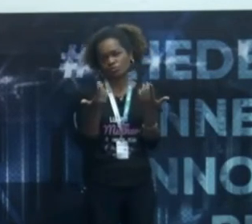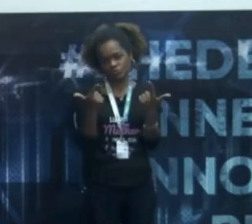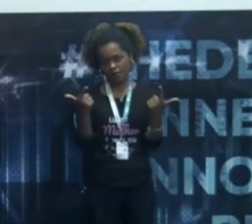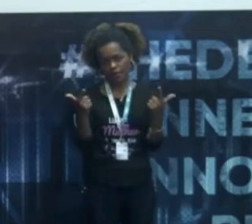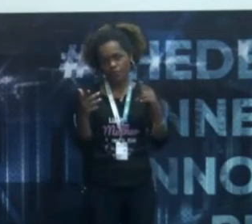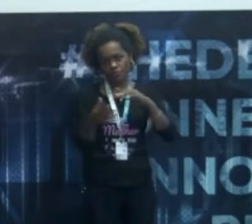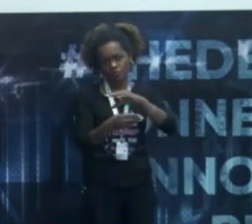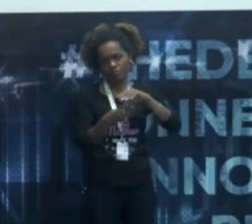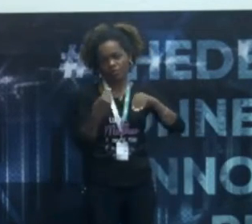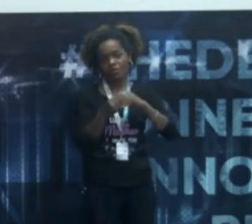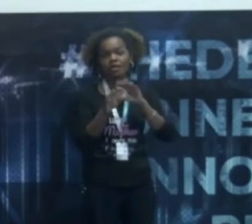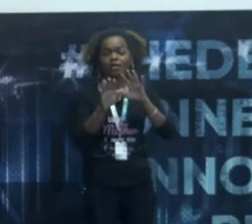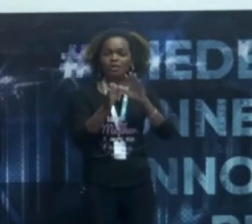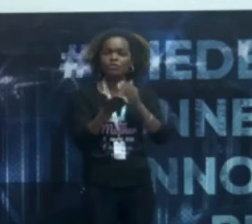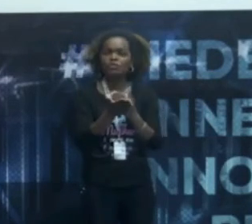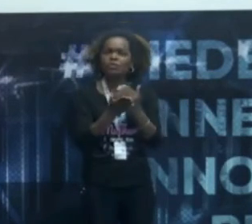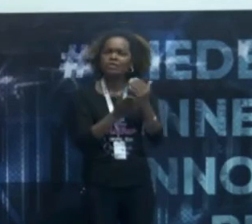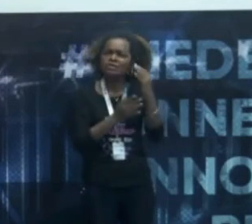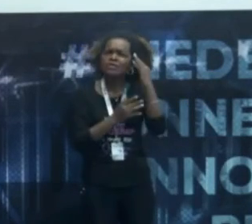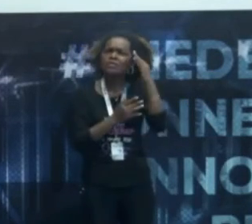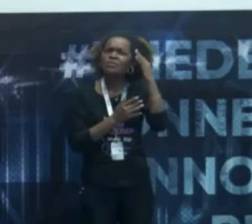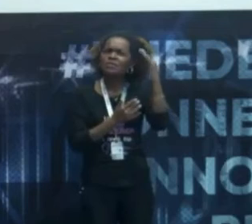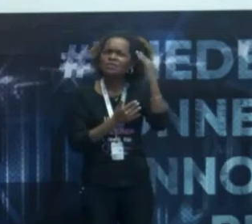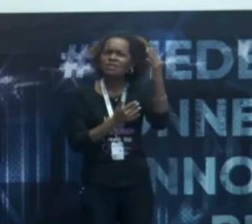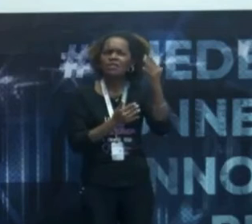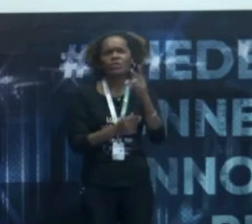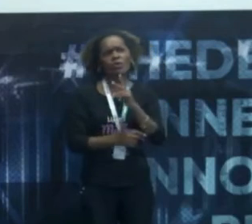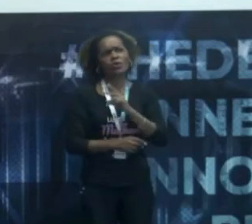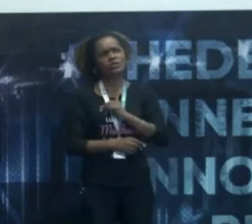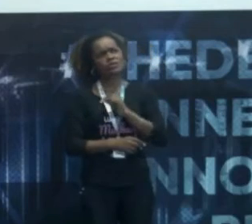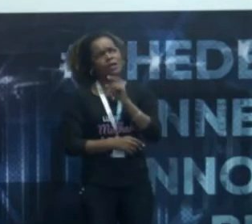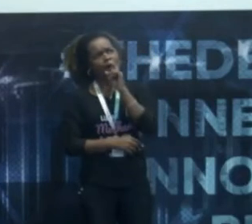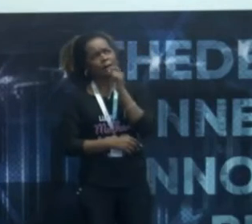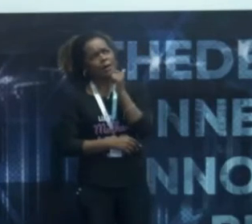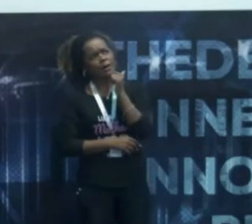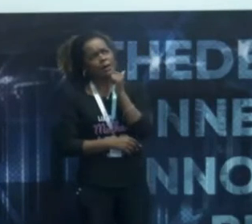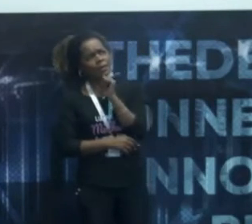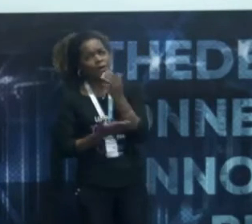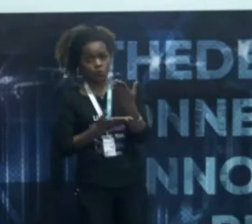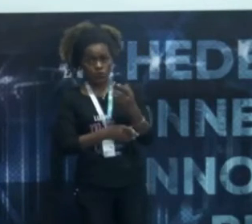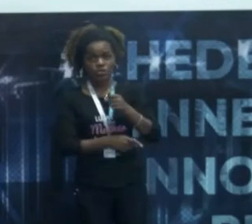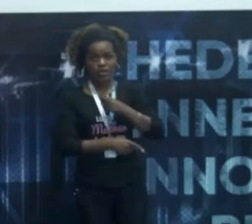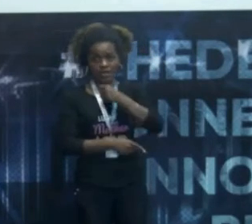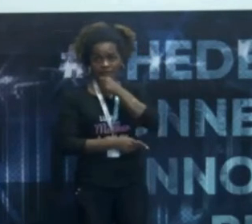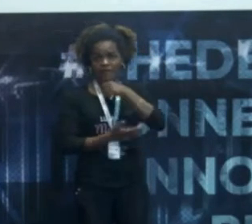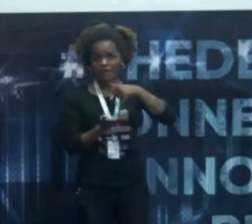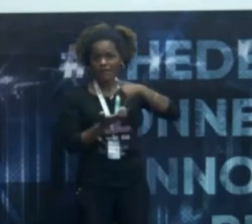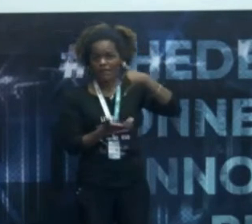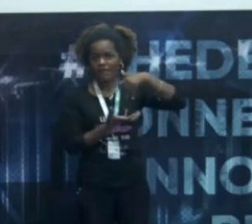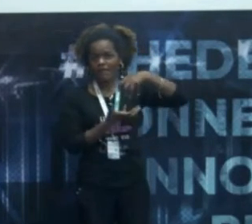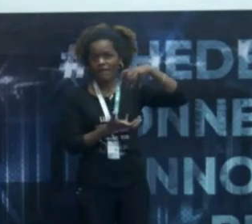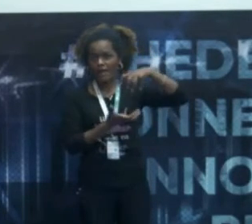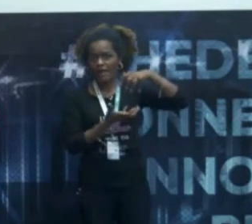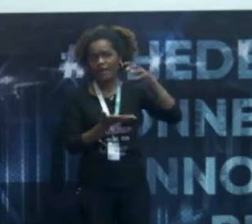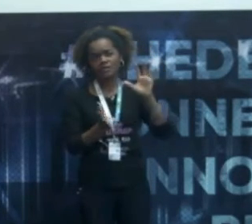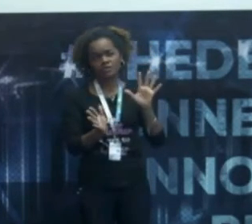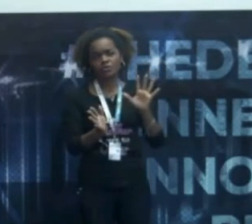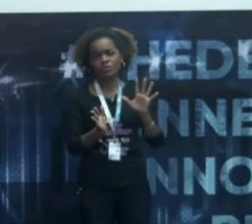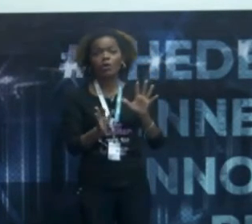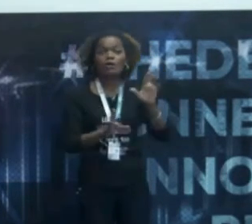a gente começa a pensar assim, poxa, meus pais, né, uma pessoa mais velha, vamos pegar aí os presidentes, os CEOs das